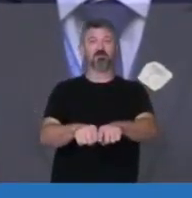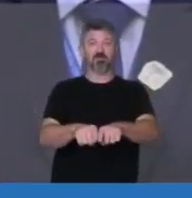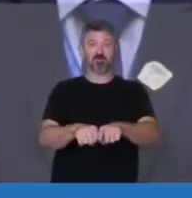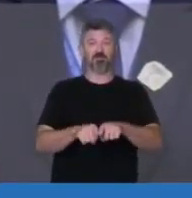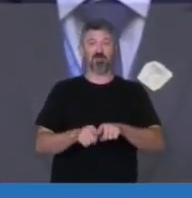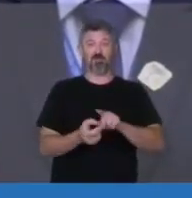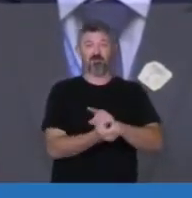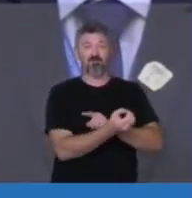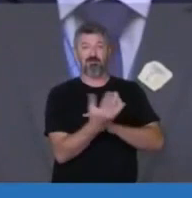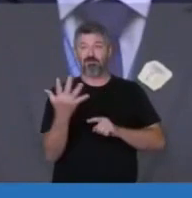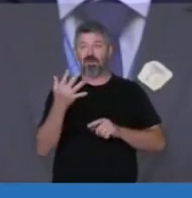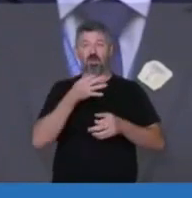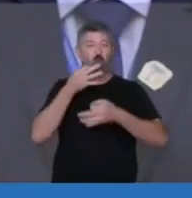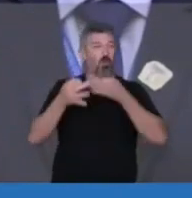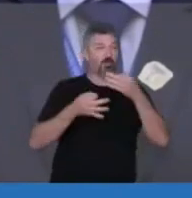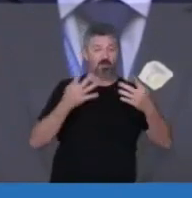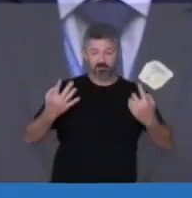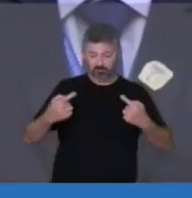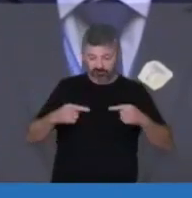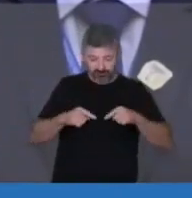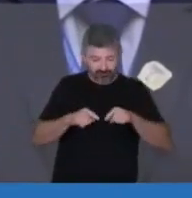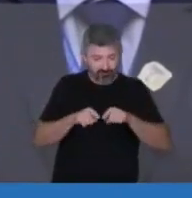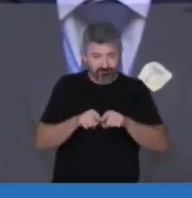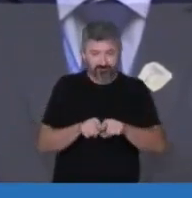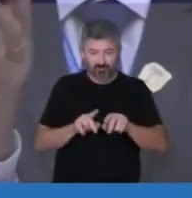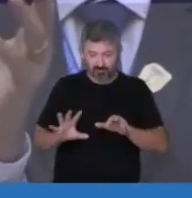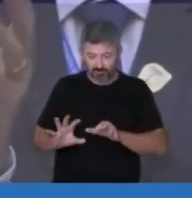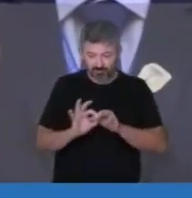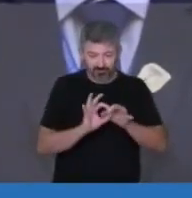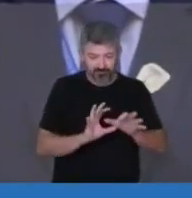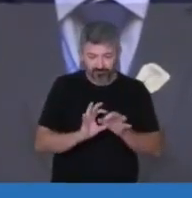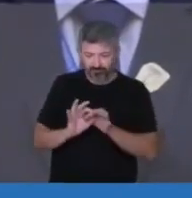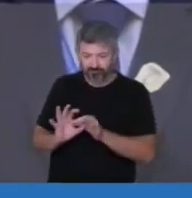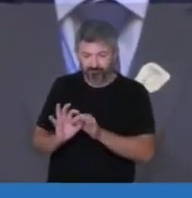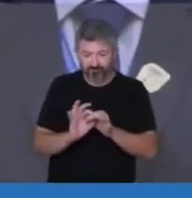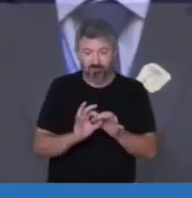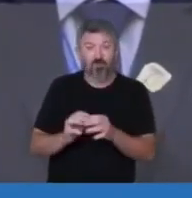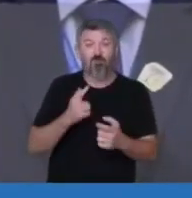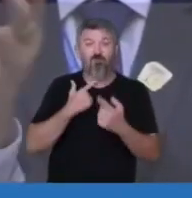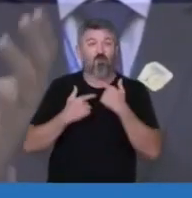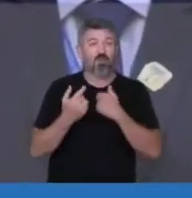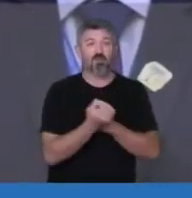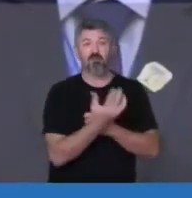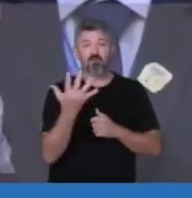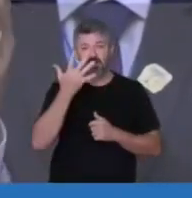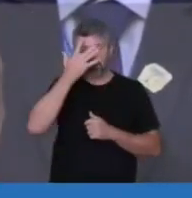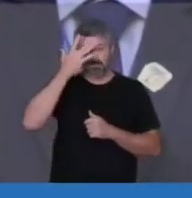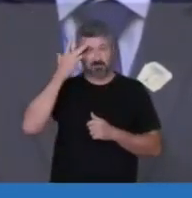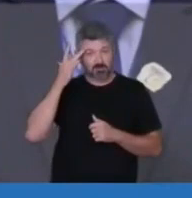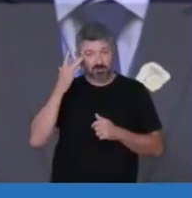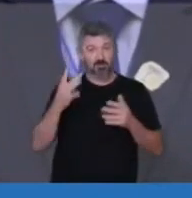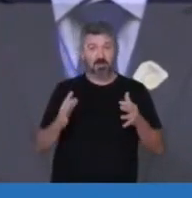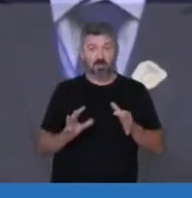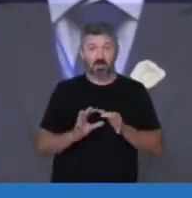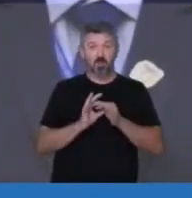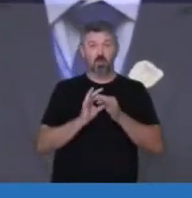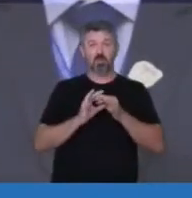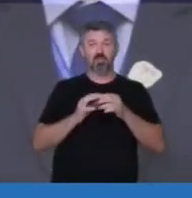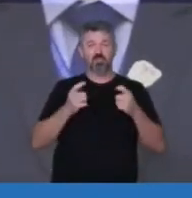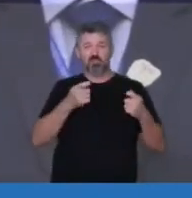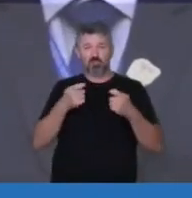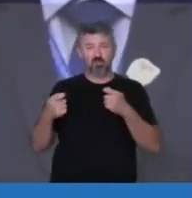a financiar esse tipo de serviço algumas eh eh eh questões mano são alguns